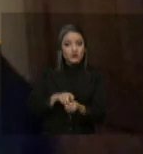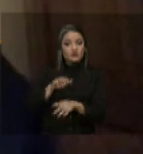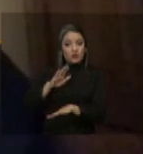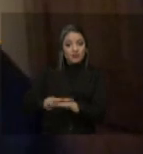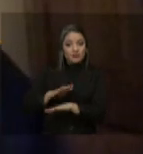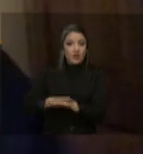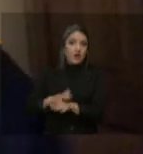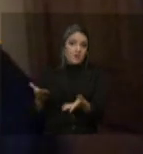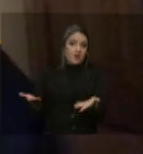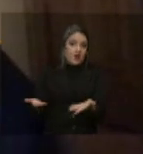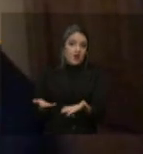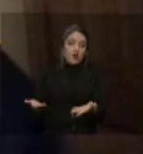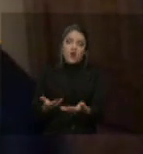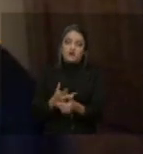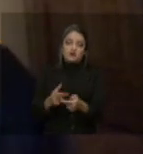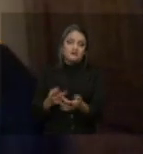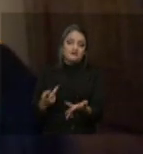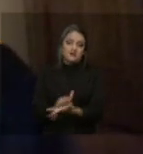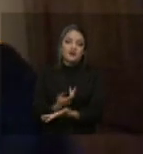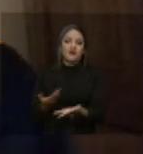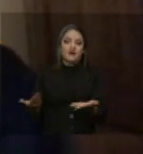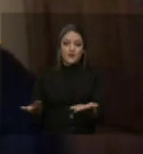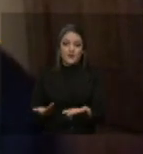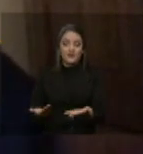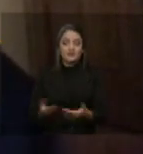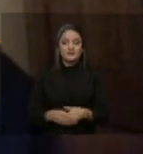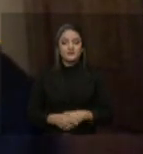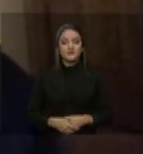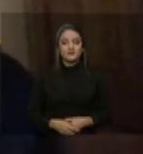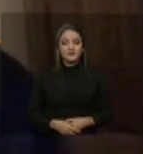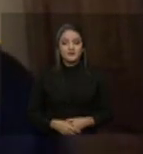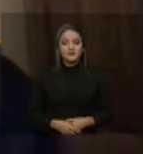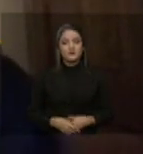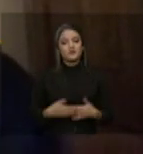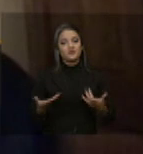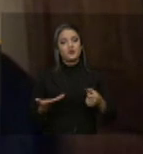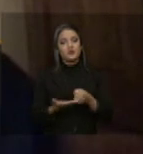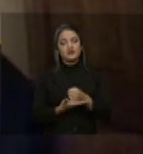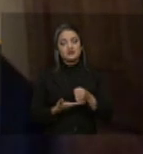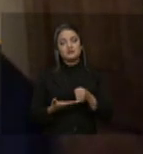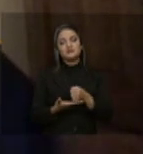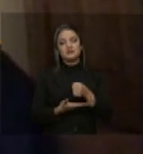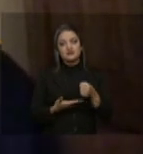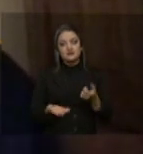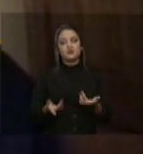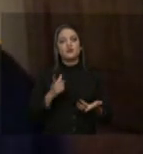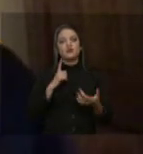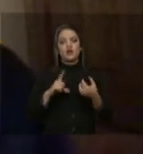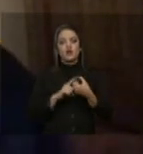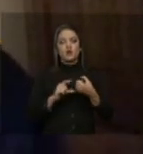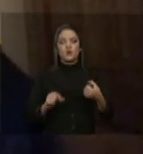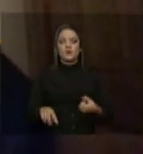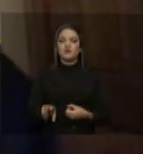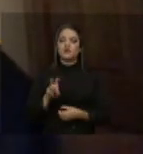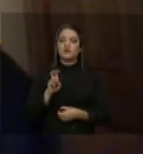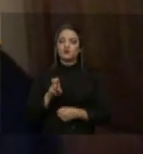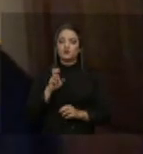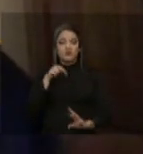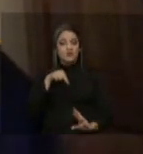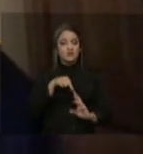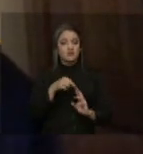é contemporâneos aos tempos pelos quais passamos né Esse princípio importante está plasmado no artigo 5º